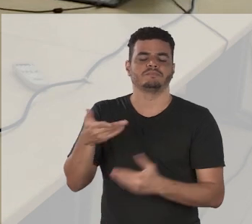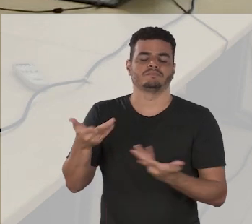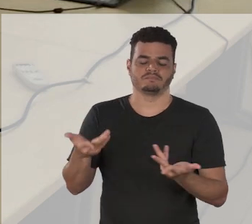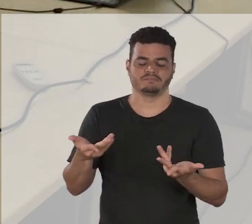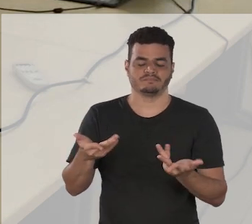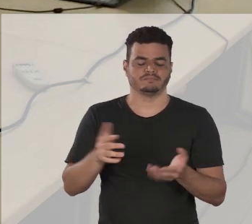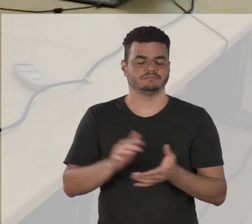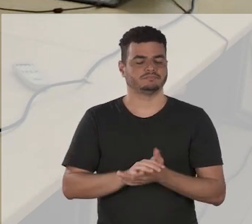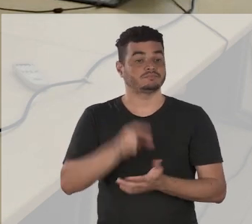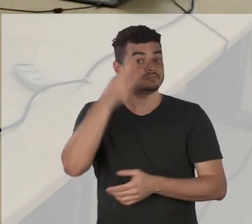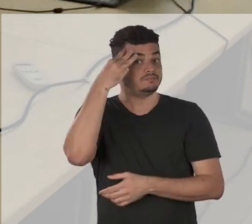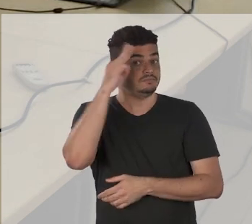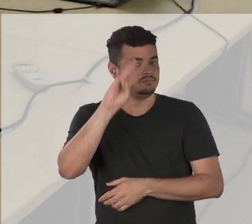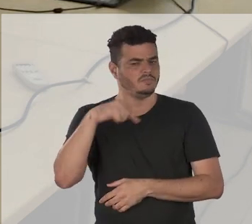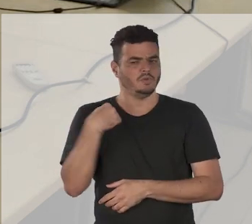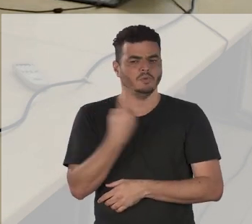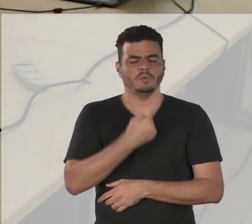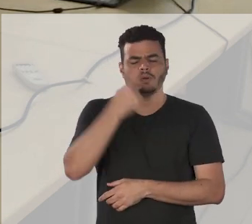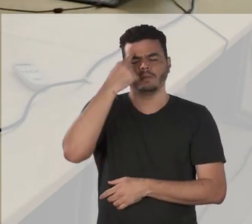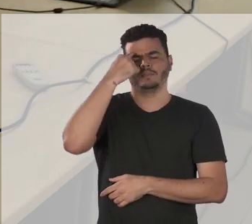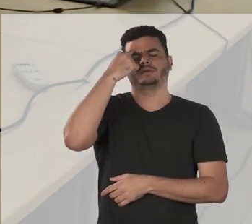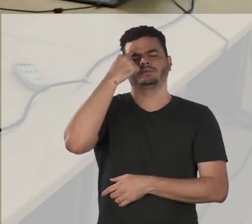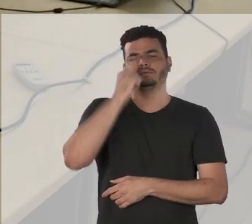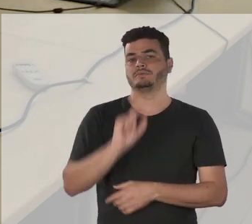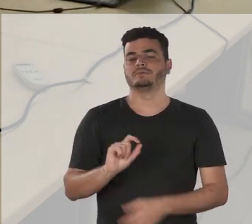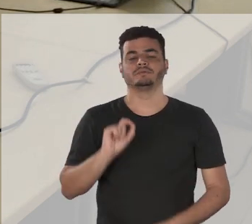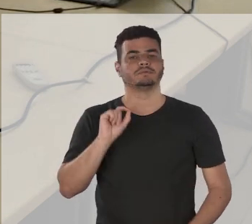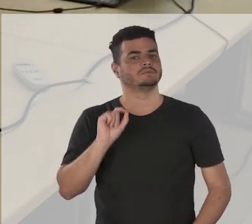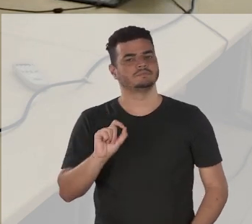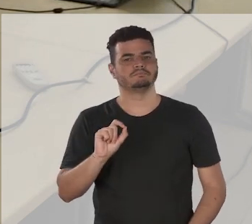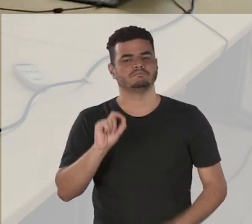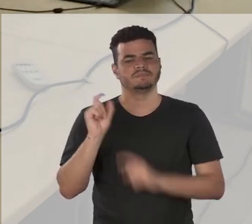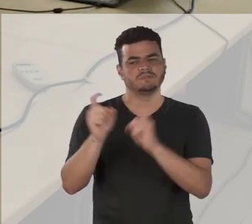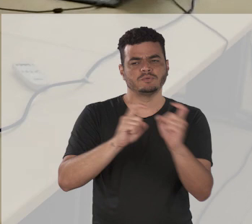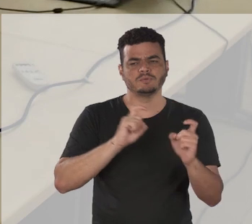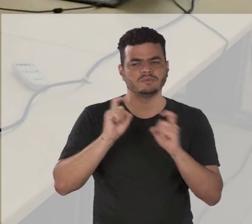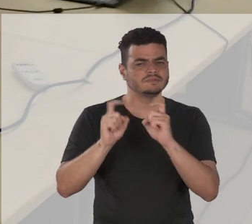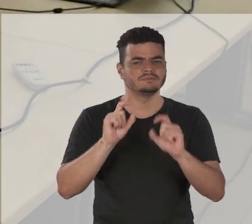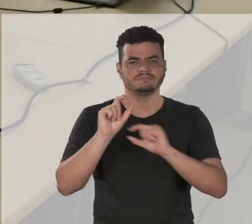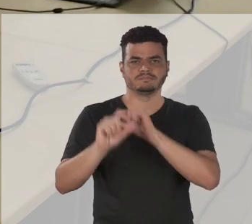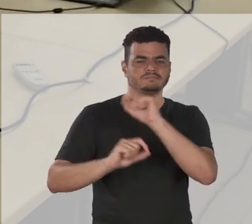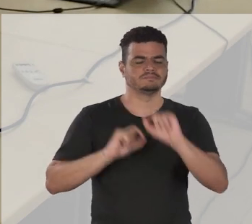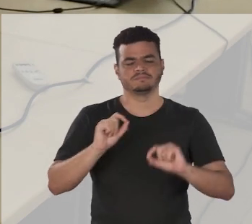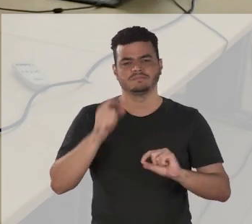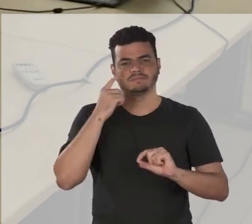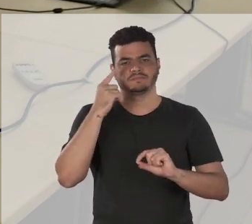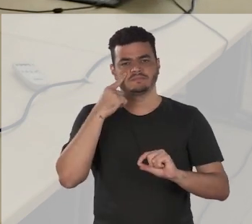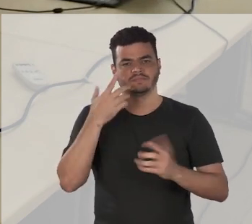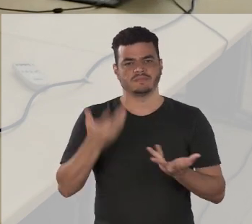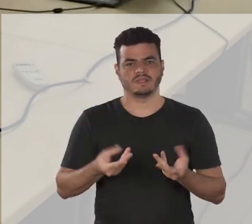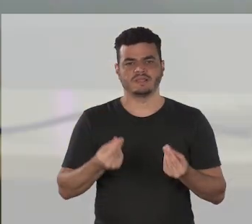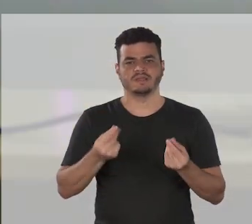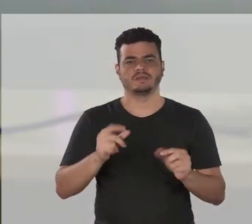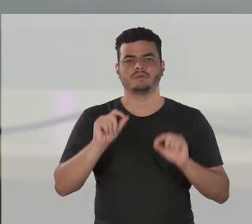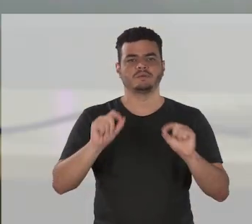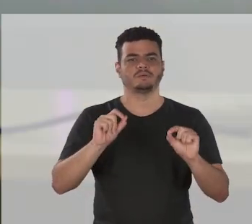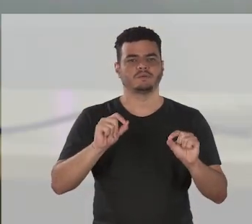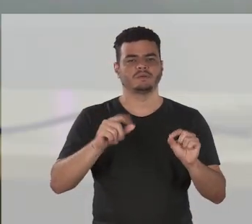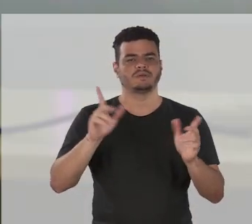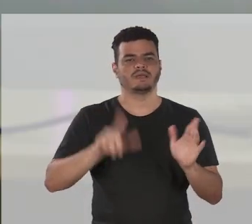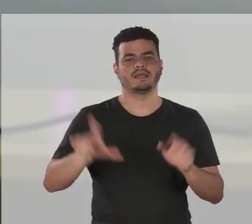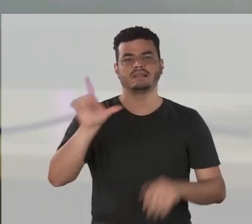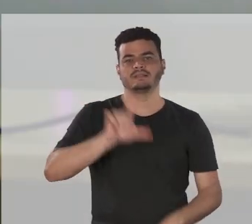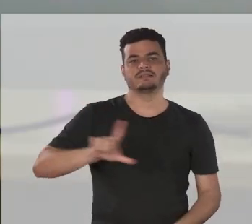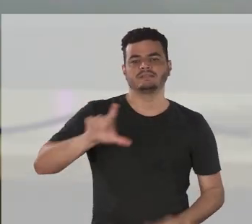Nestes 3 dias, refletimos sobre as encruzilhadas do ensino de literatura no século XXI. Neste